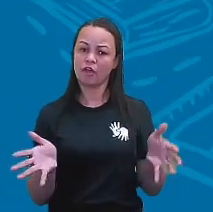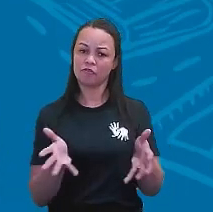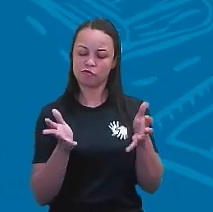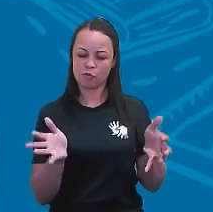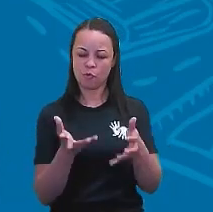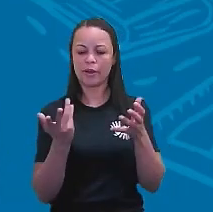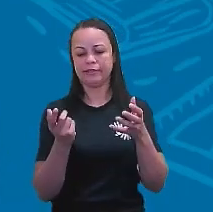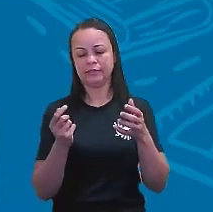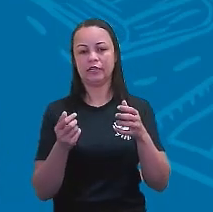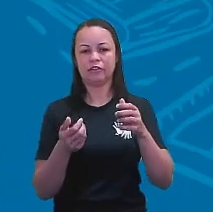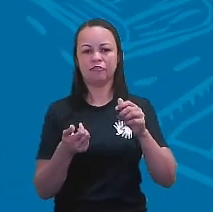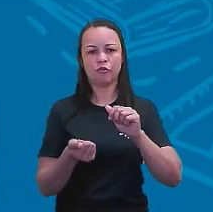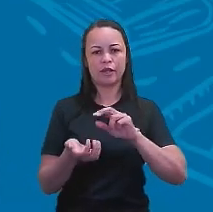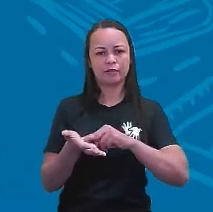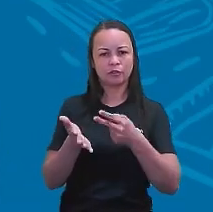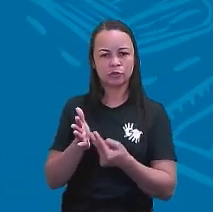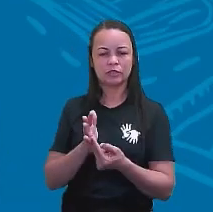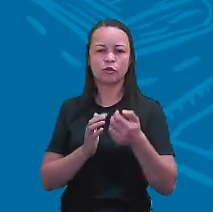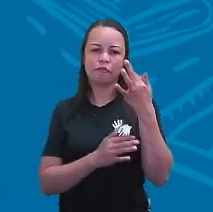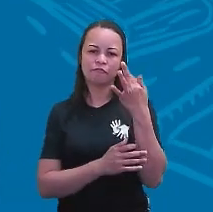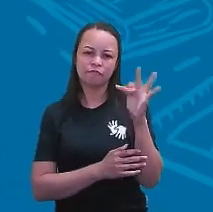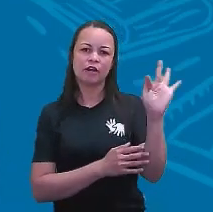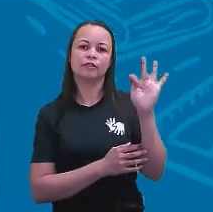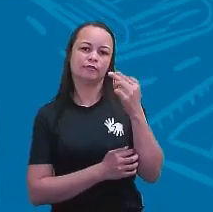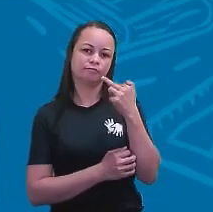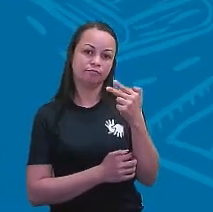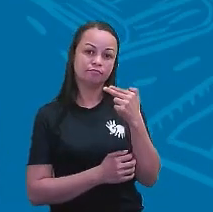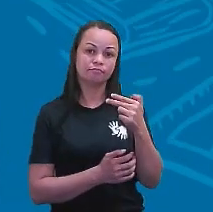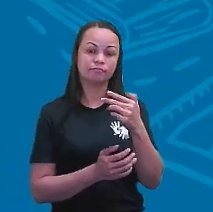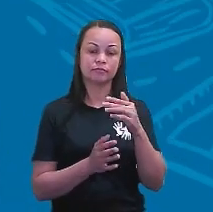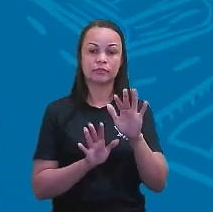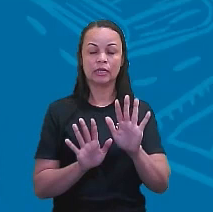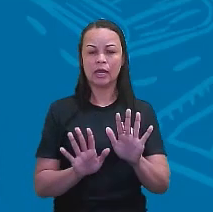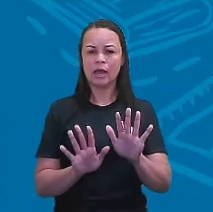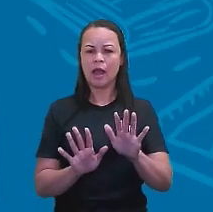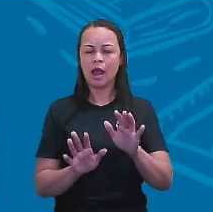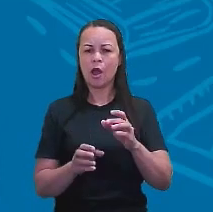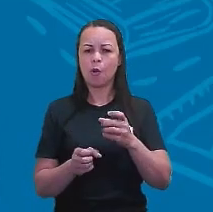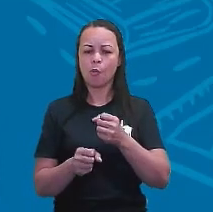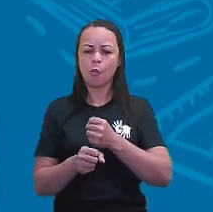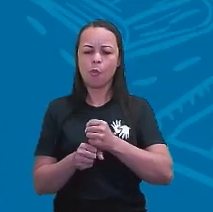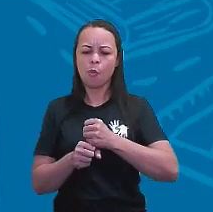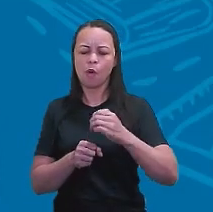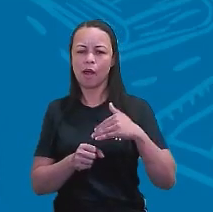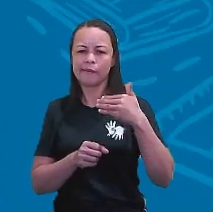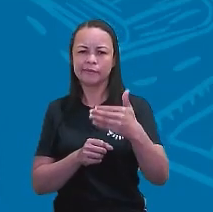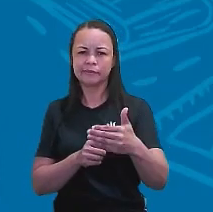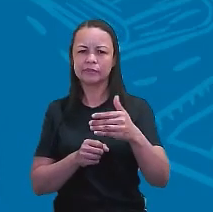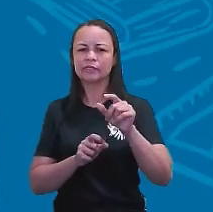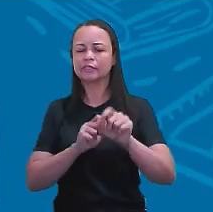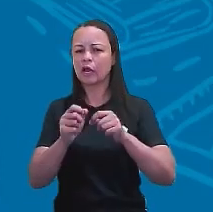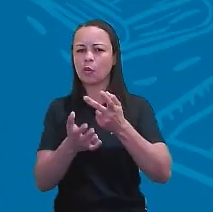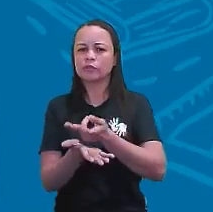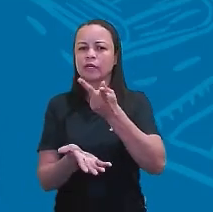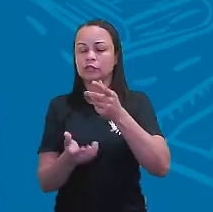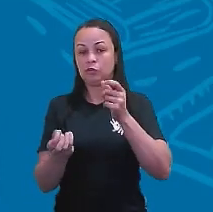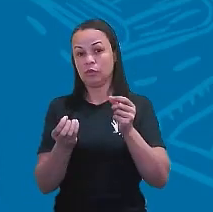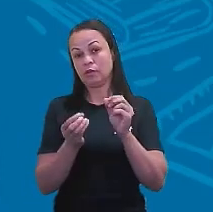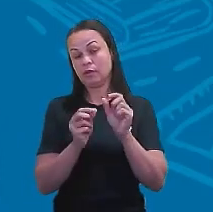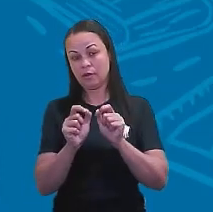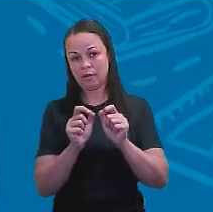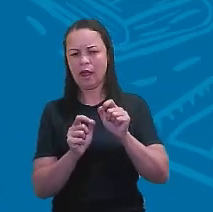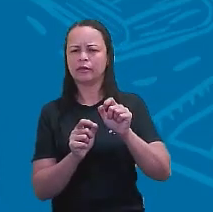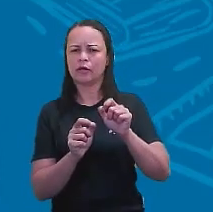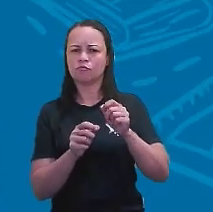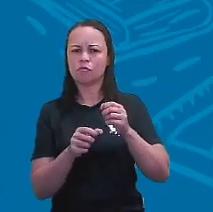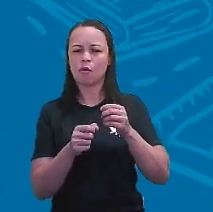língua francesa do Nove Novenas. Agora, o que acontece no ano seguinte? Uma nova viagem aí que ele faz à Europa, dentre as